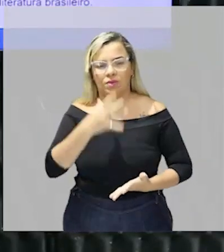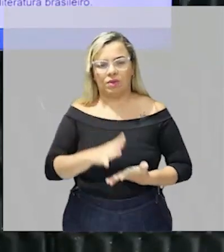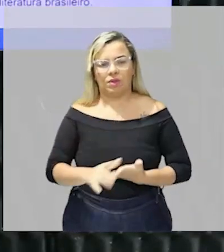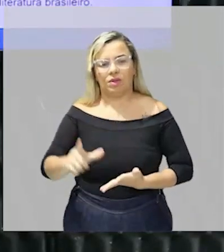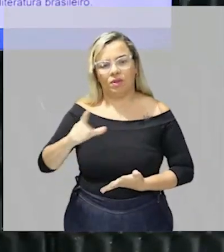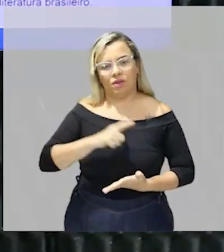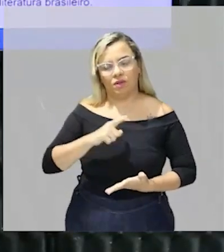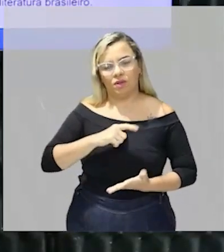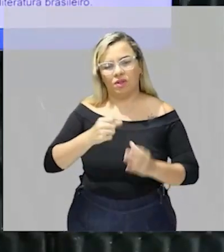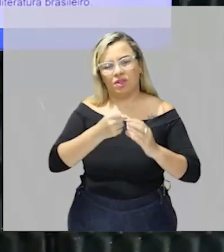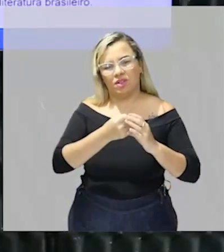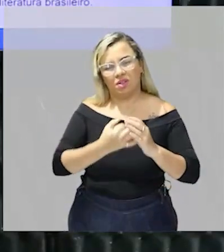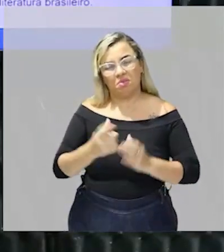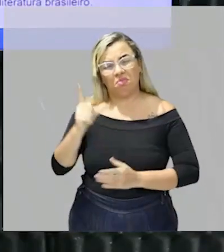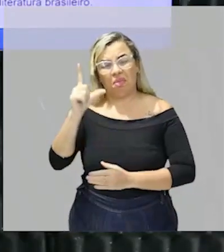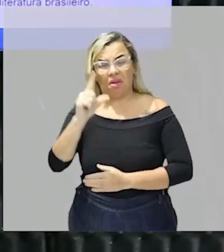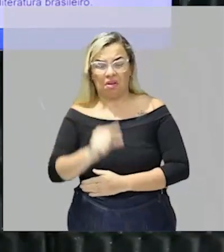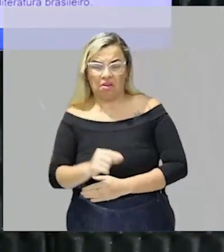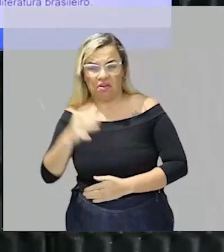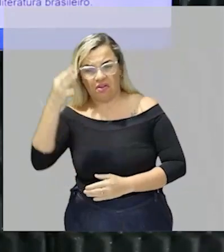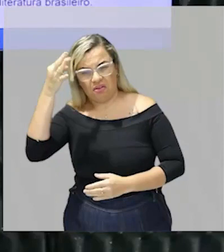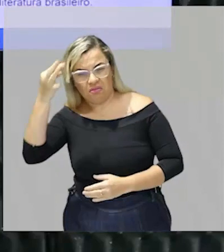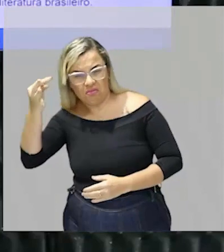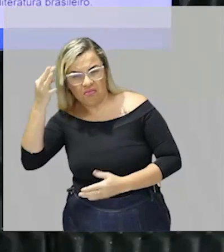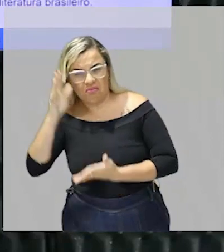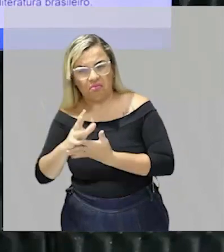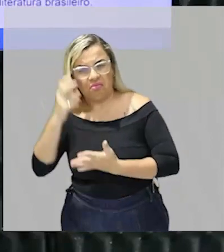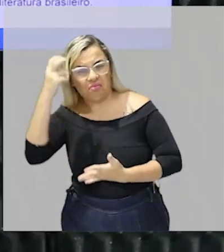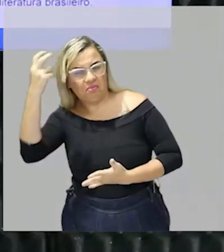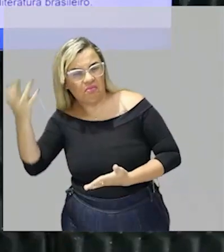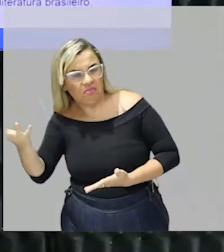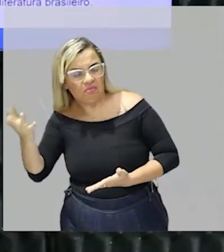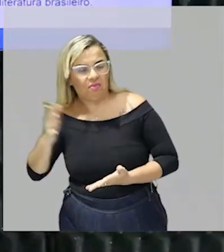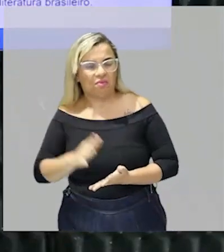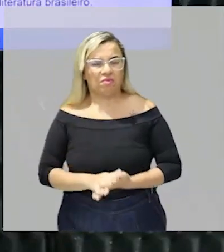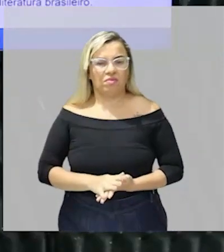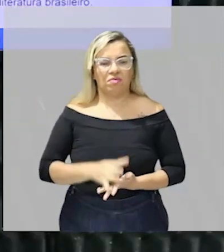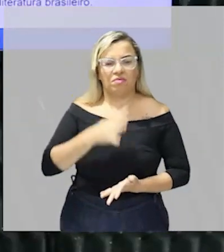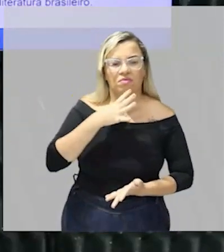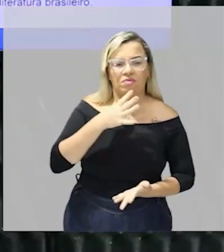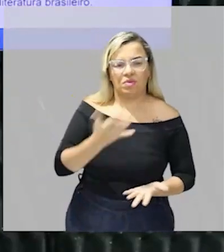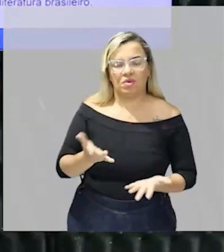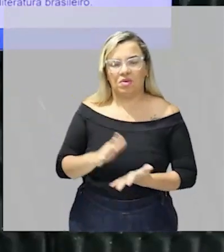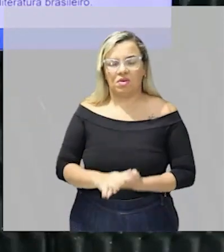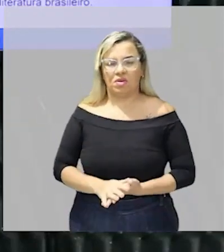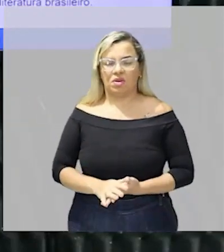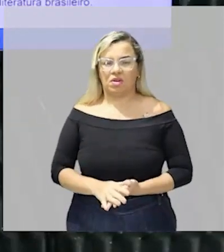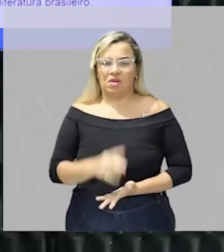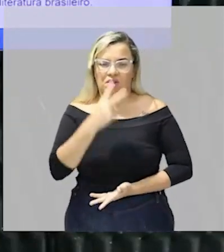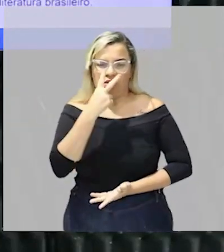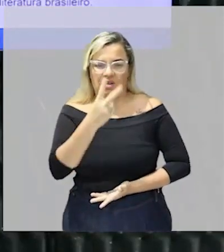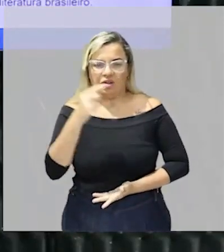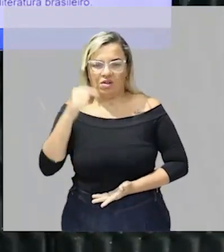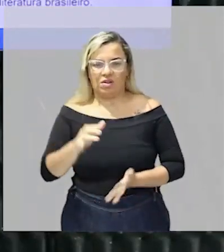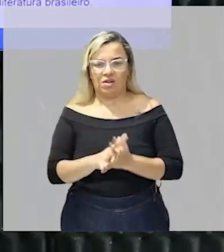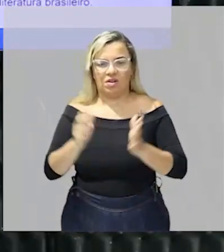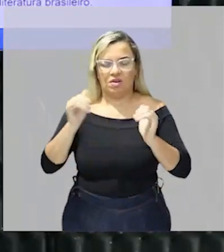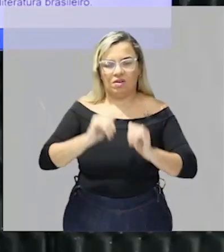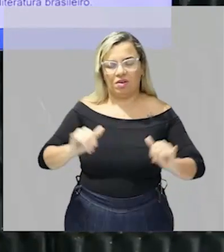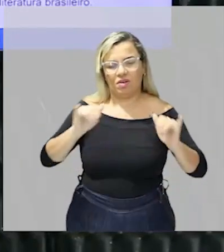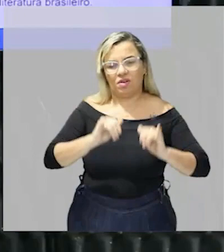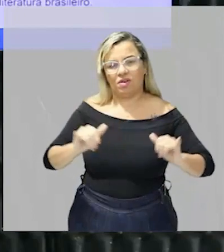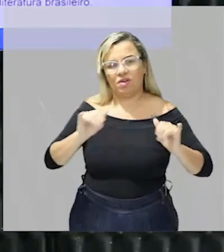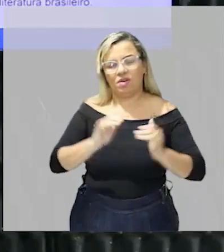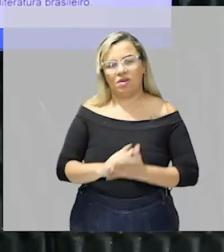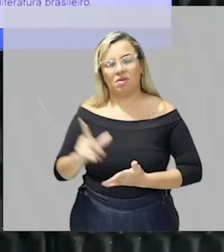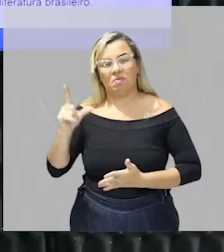tem caráter menos teórico, intelectualizado, por acharem que estas podem oferecer informações